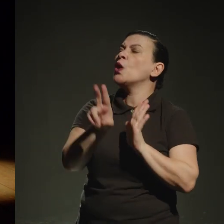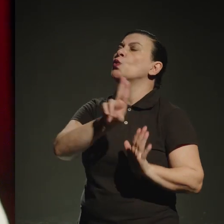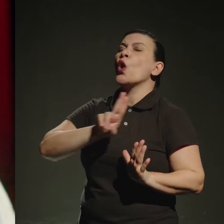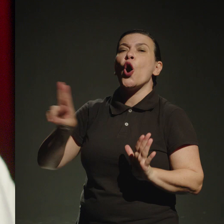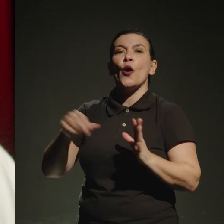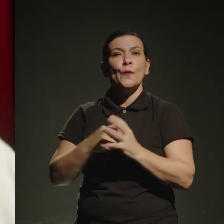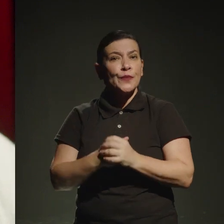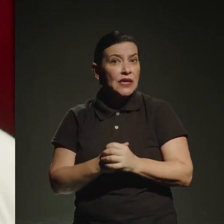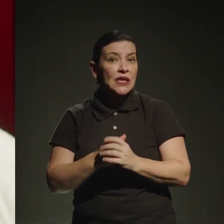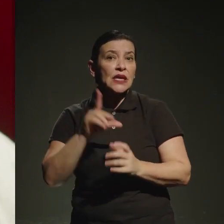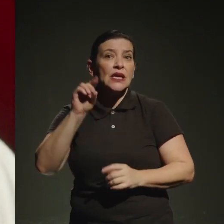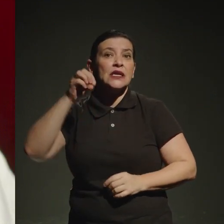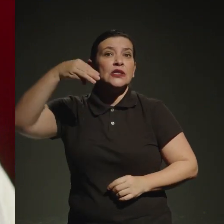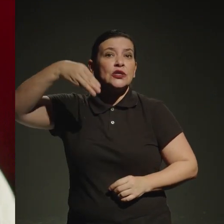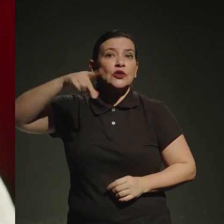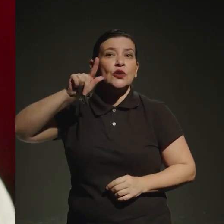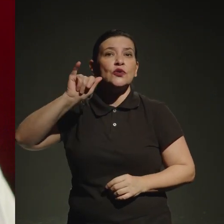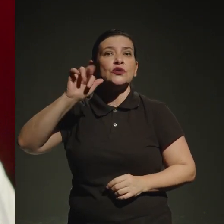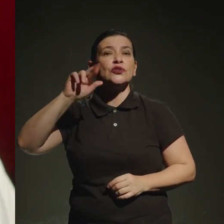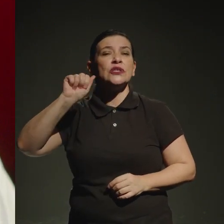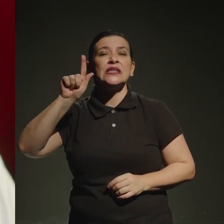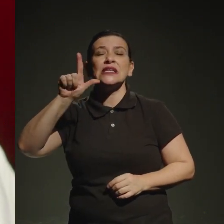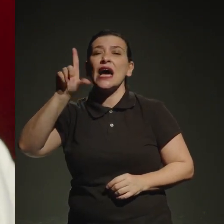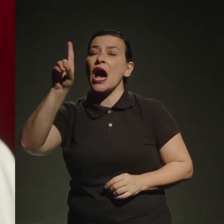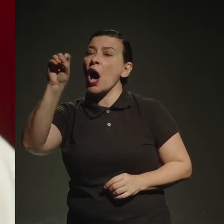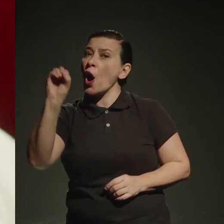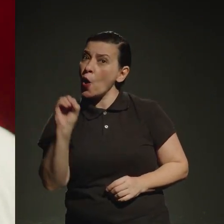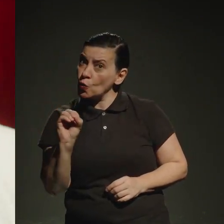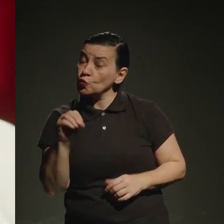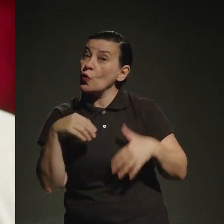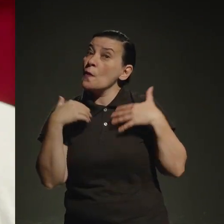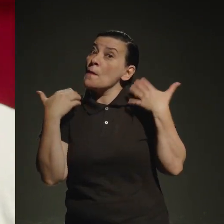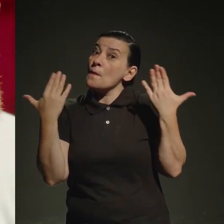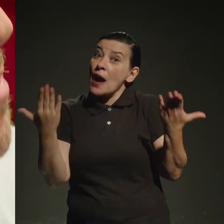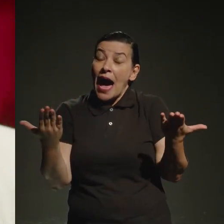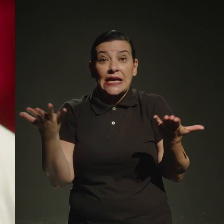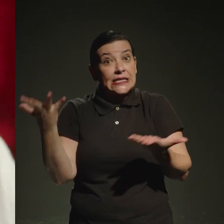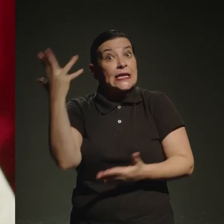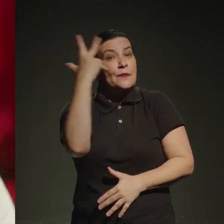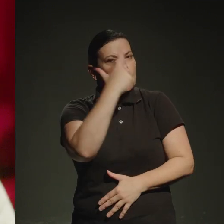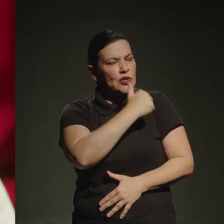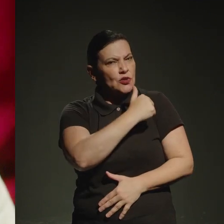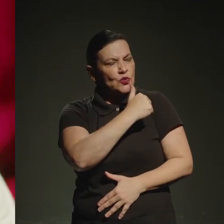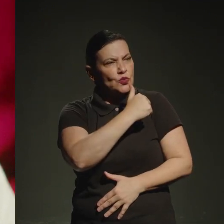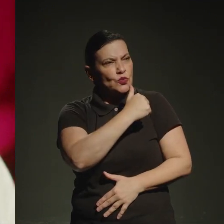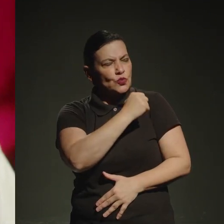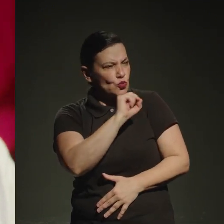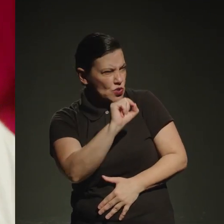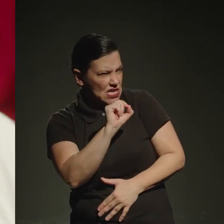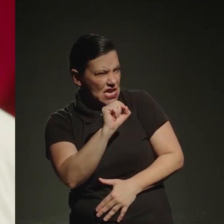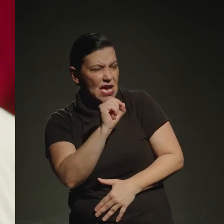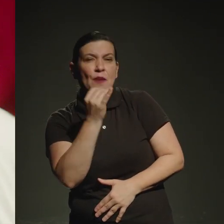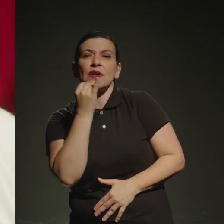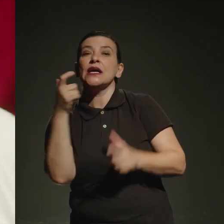sítio? Sí, como não. E como se chama? Don Giraldo de Villacana. Mas que